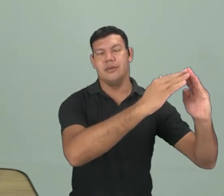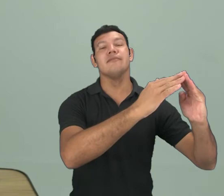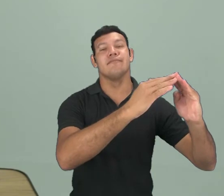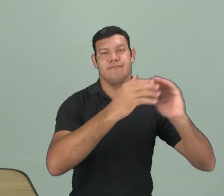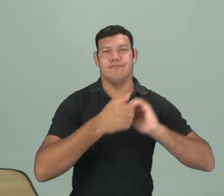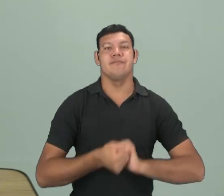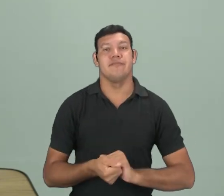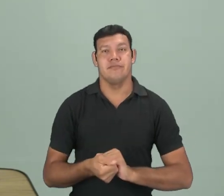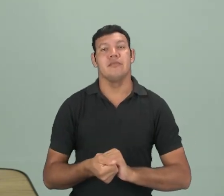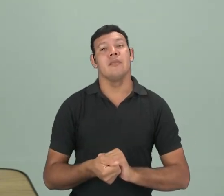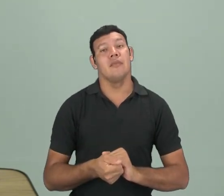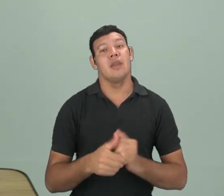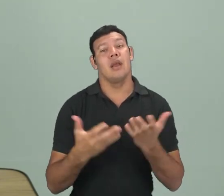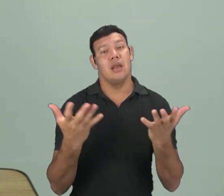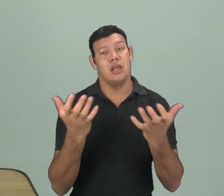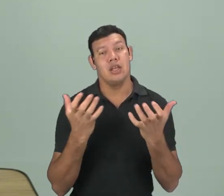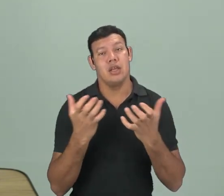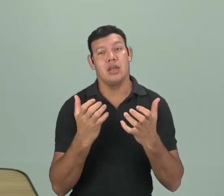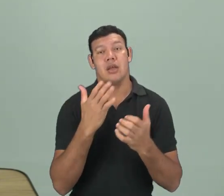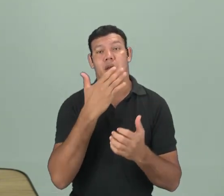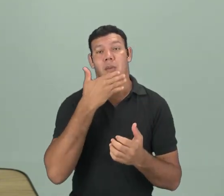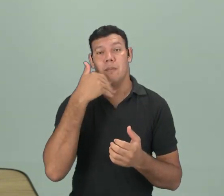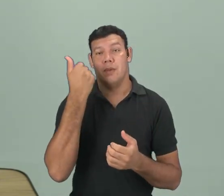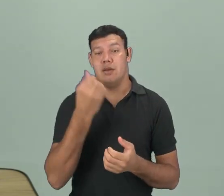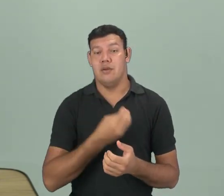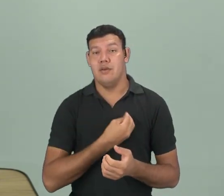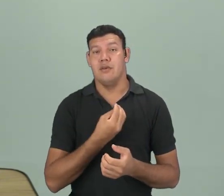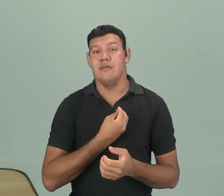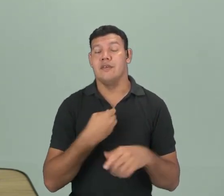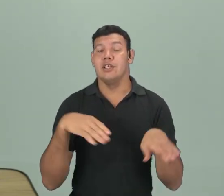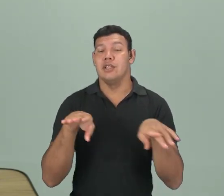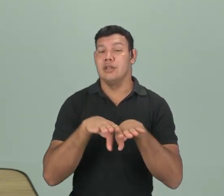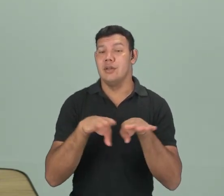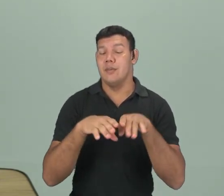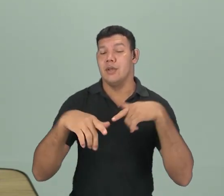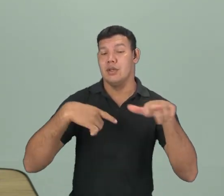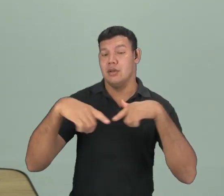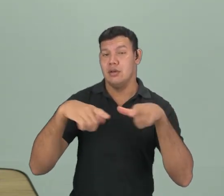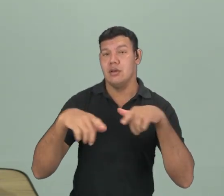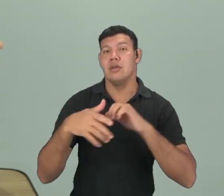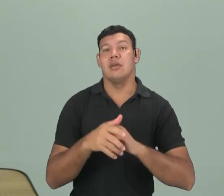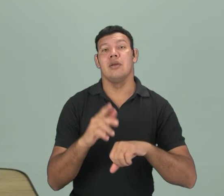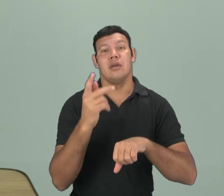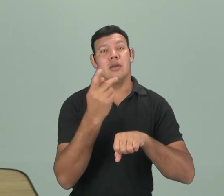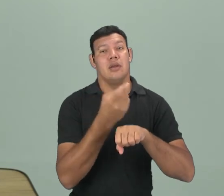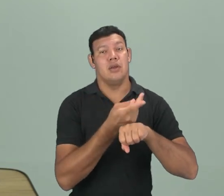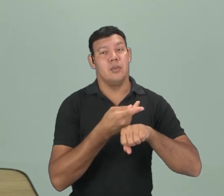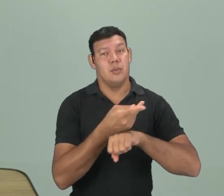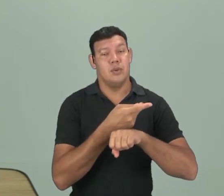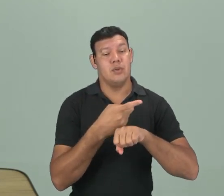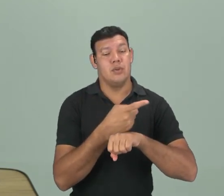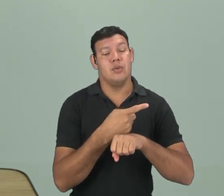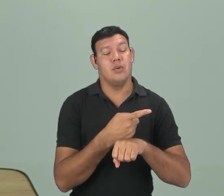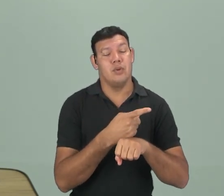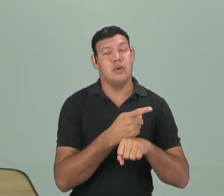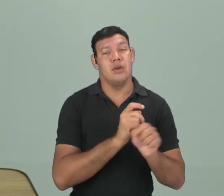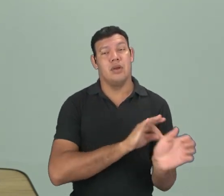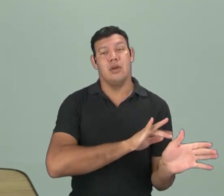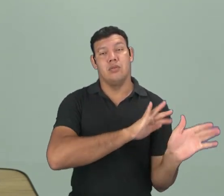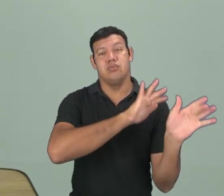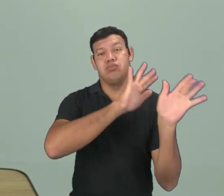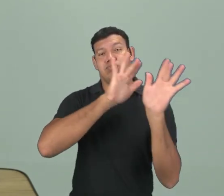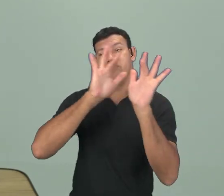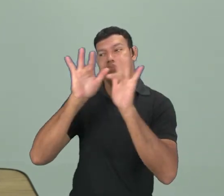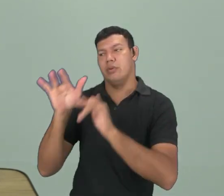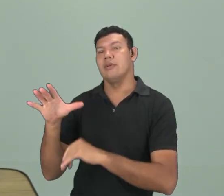as pessoas tiveram que sair do campo para a cidade. Elas falaram, não, aqui é melhor lá, vamos para a cidade. E aí teve o